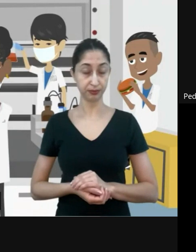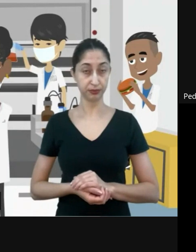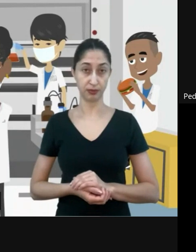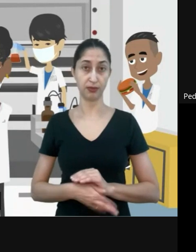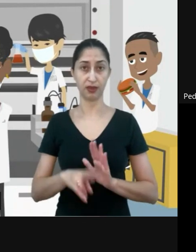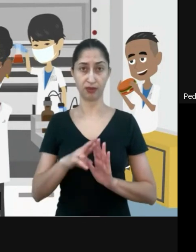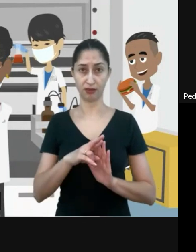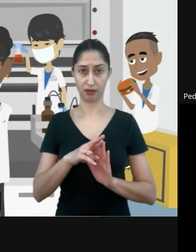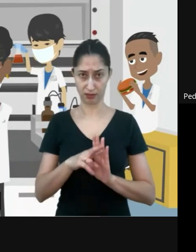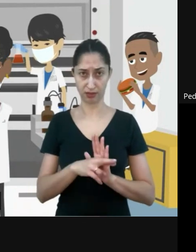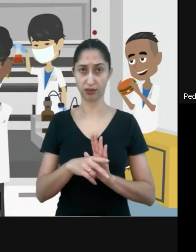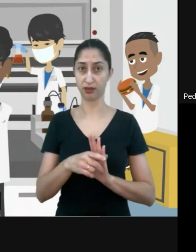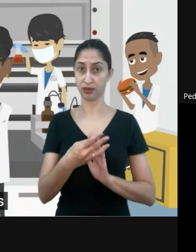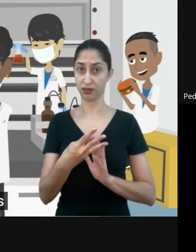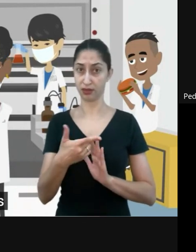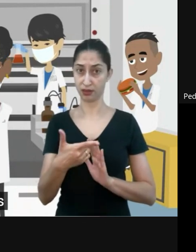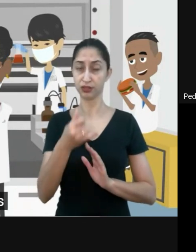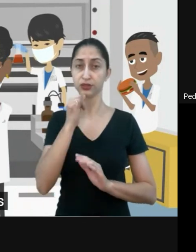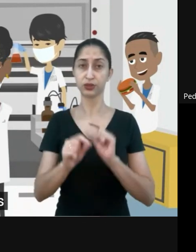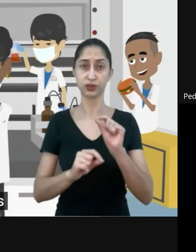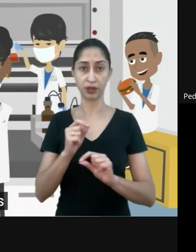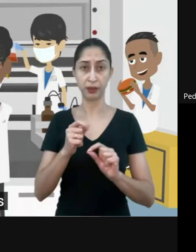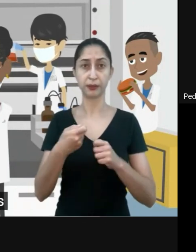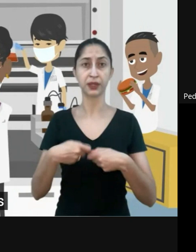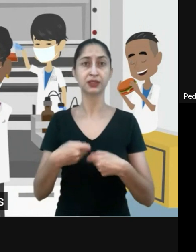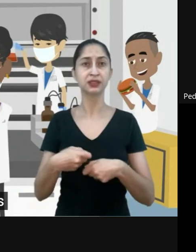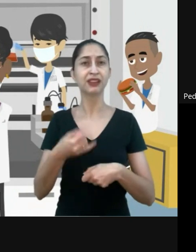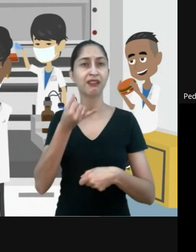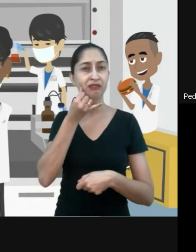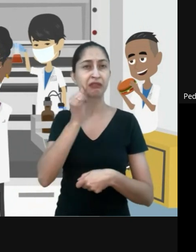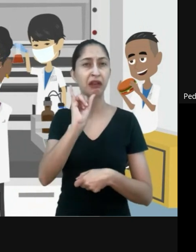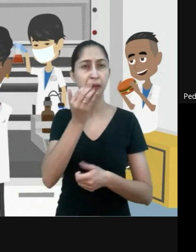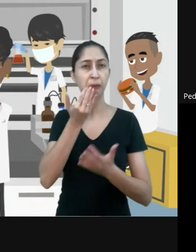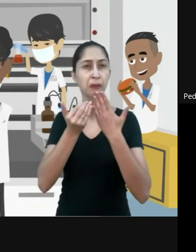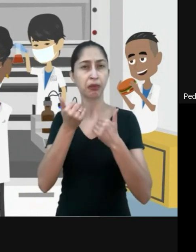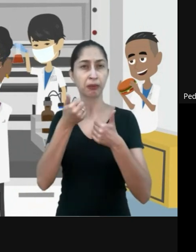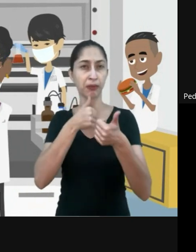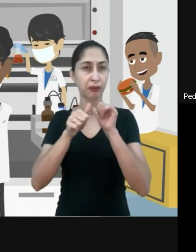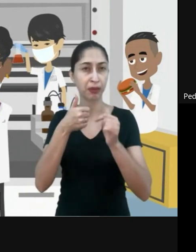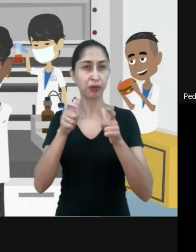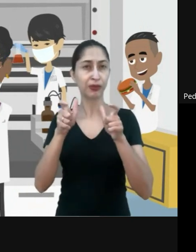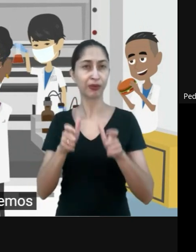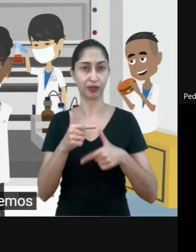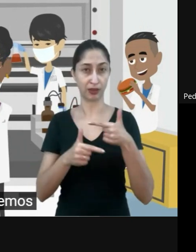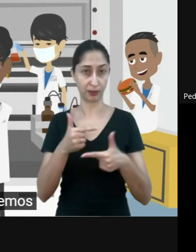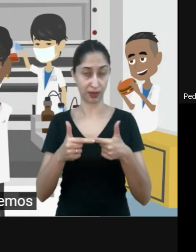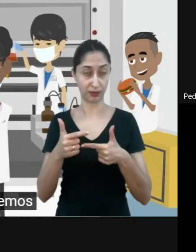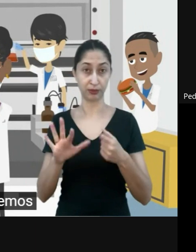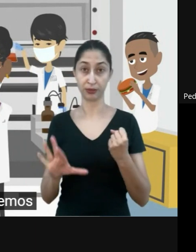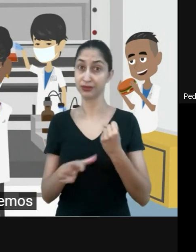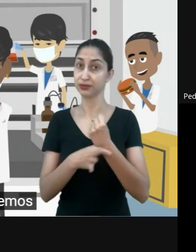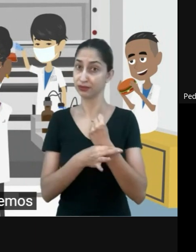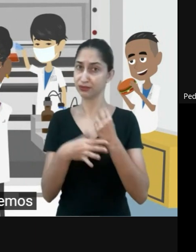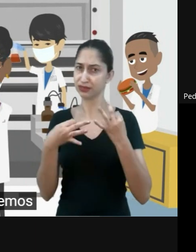A norma 32 diz que o empregador deve vedar o consumo de alimentos e bebidas nos postos de trabalho. Mas para uma